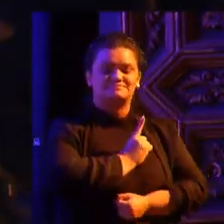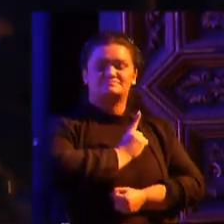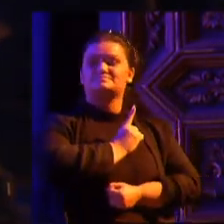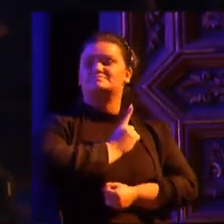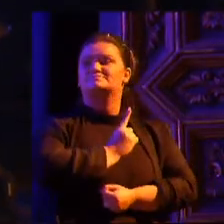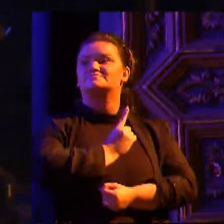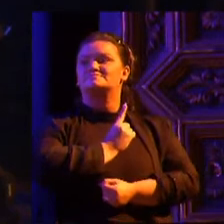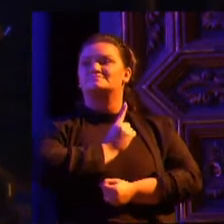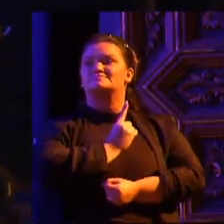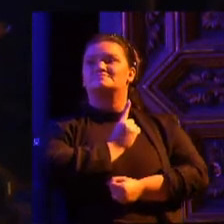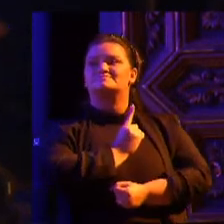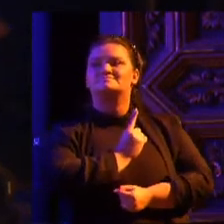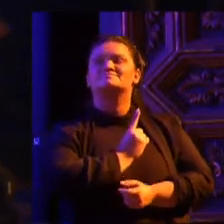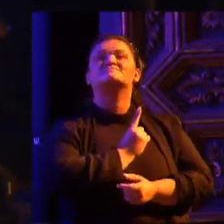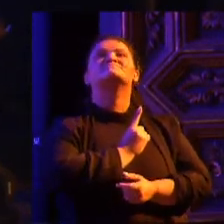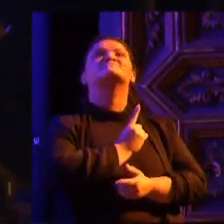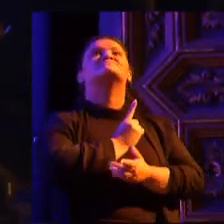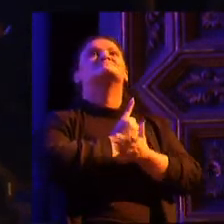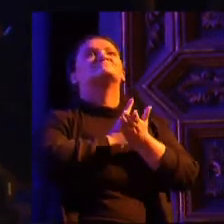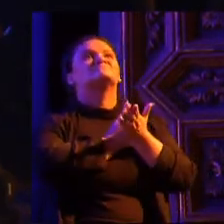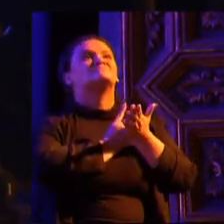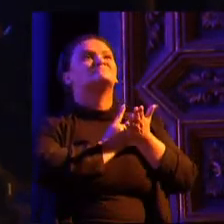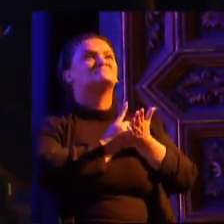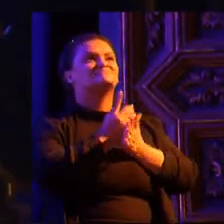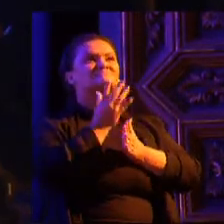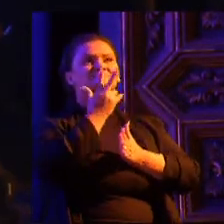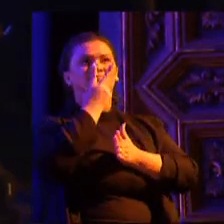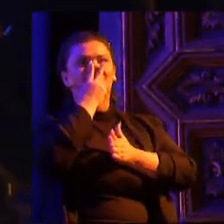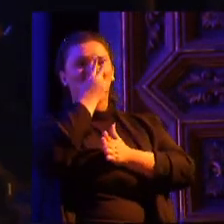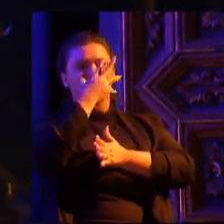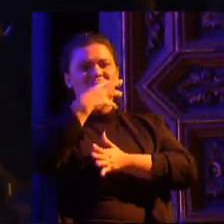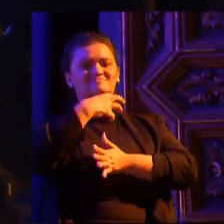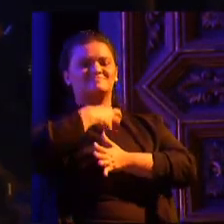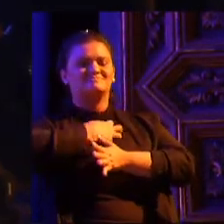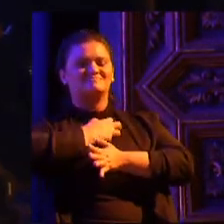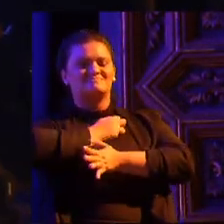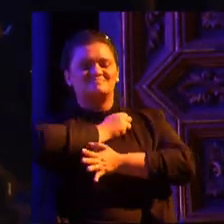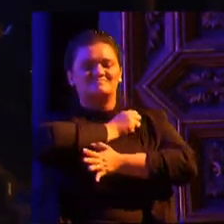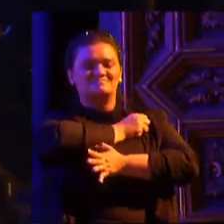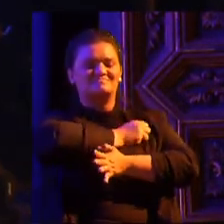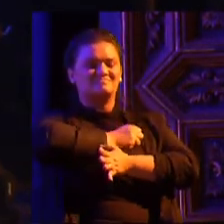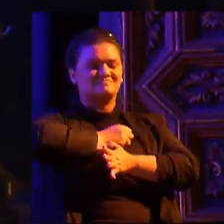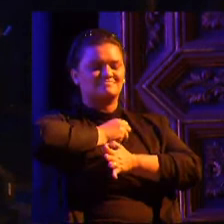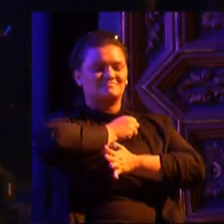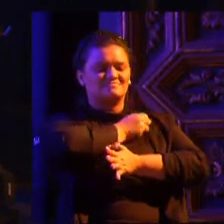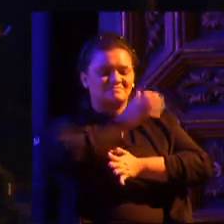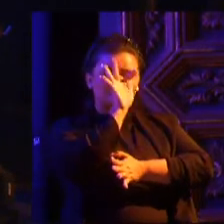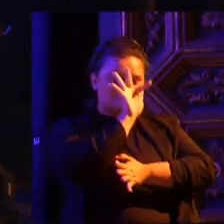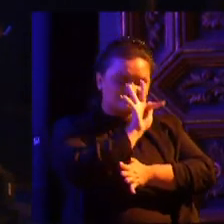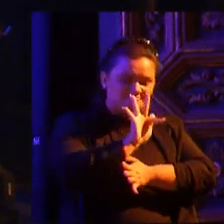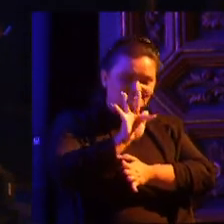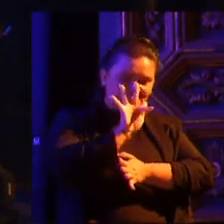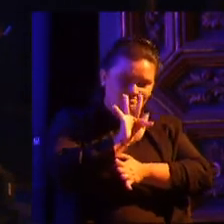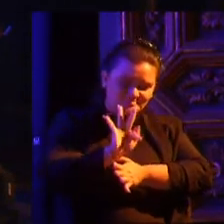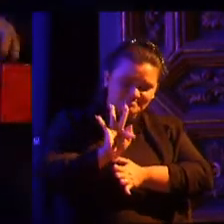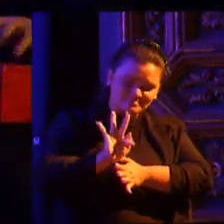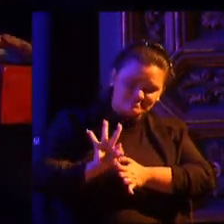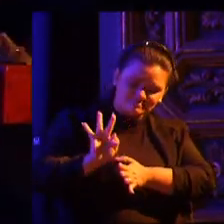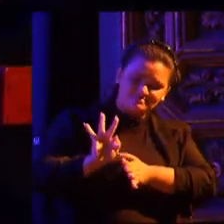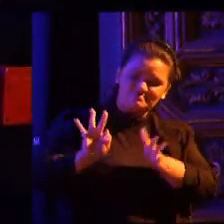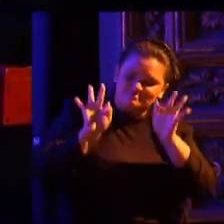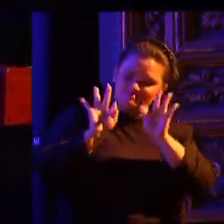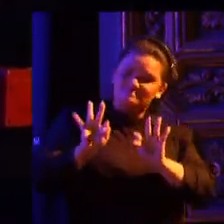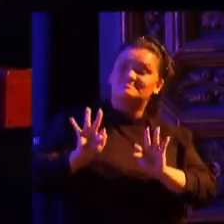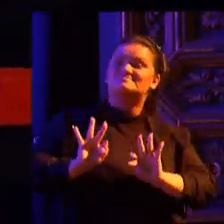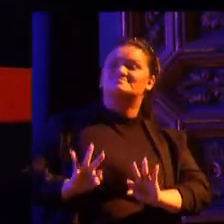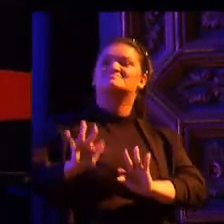Saudade, a fé. felicidade